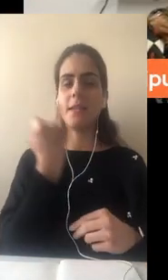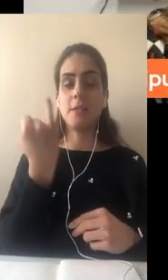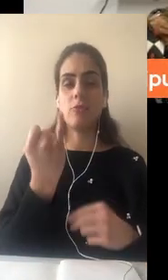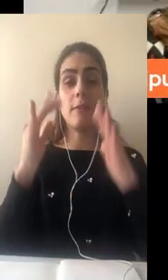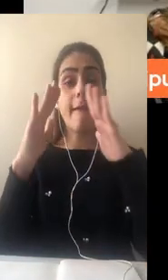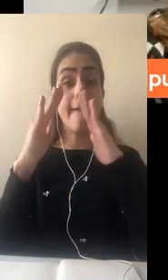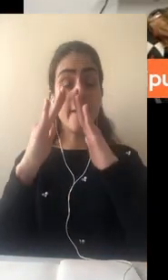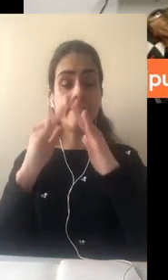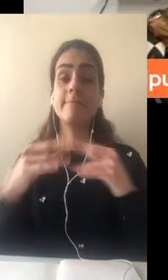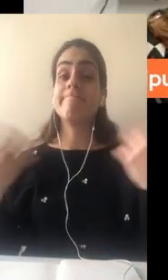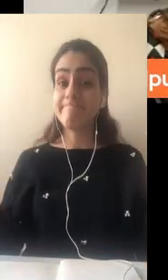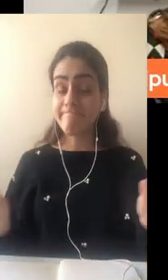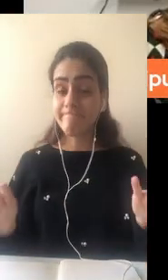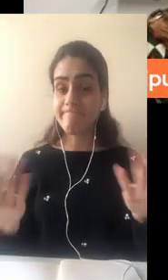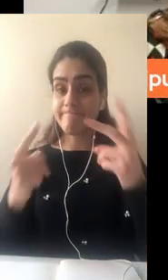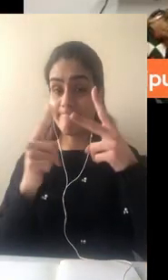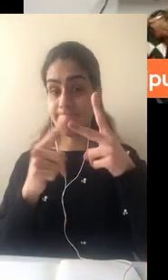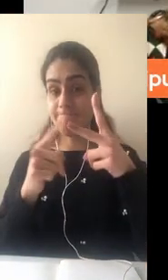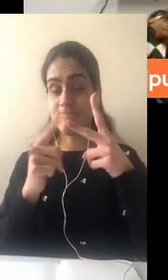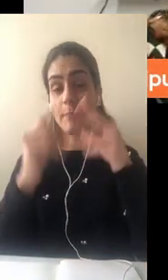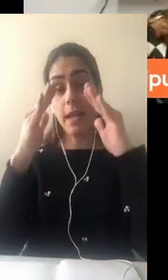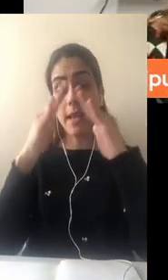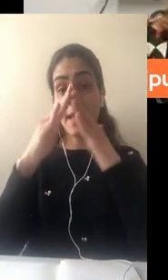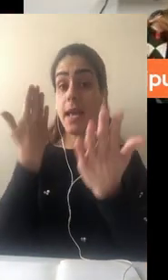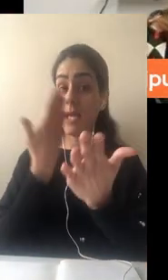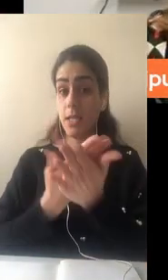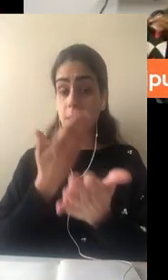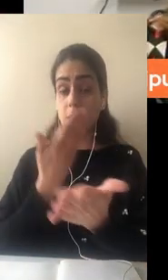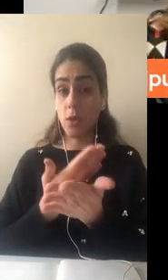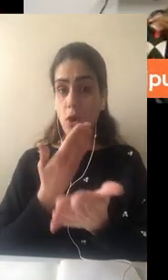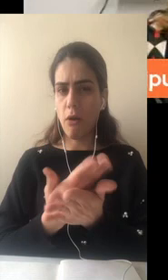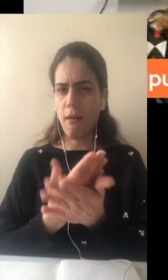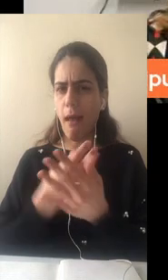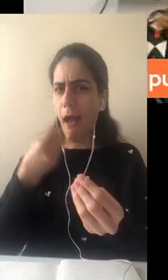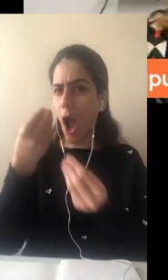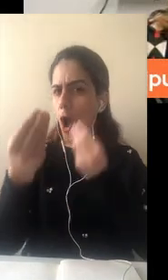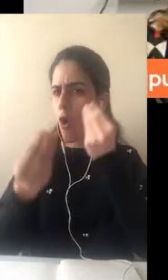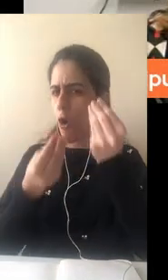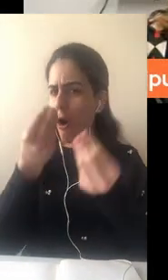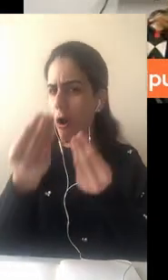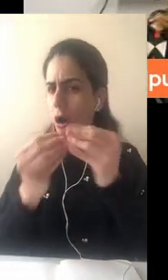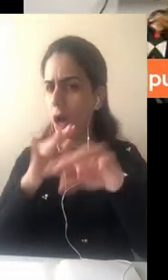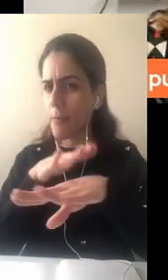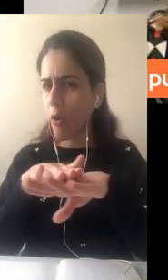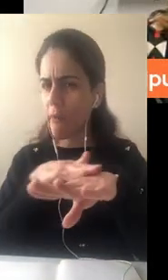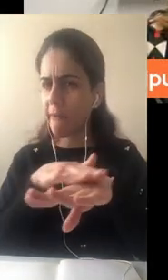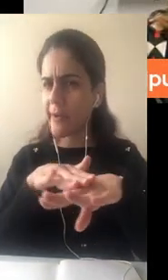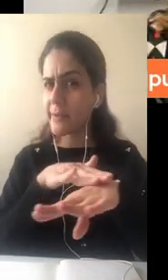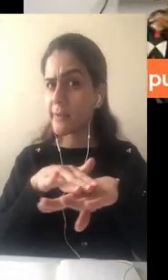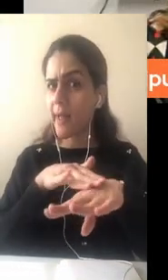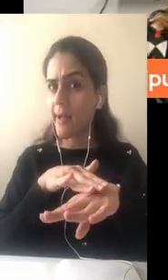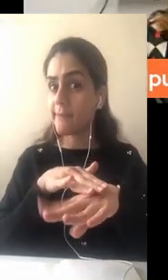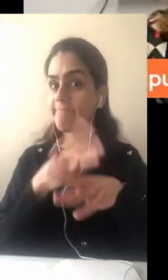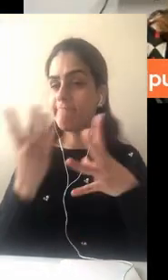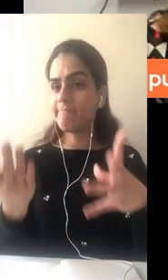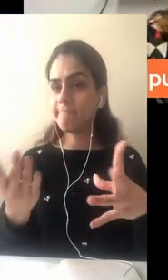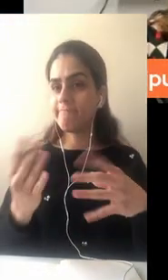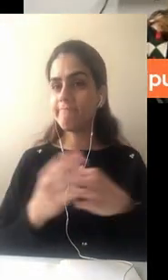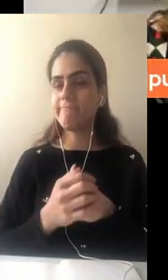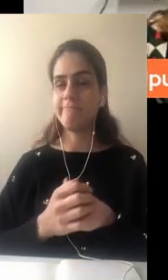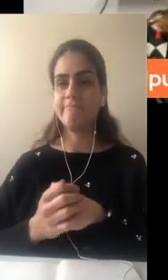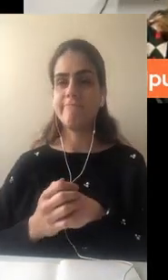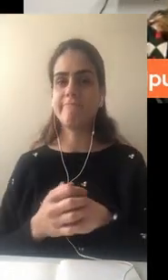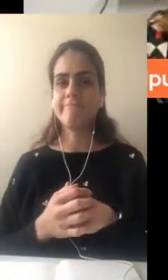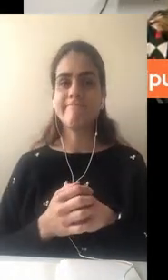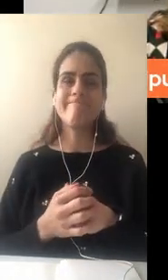se posicionar com a escola? Eu acredito que nós vamos chegar num tempo, né, que logo nosso